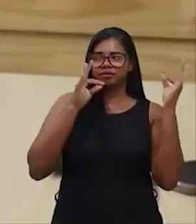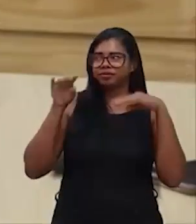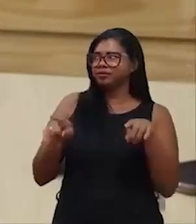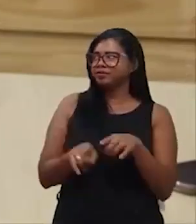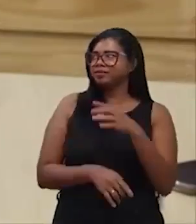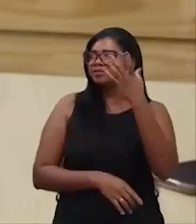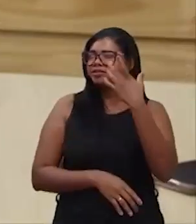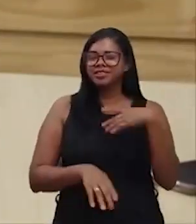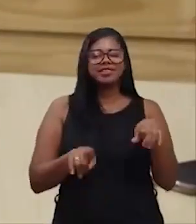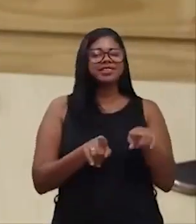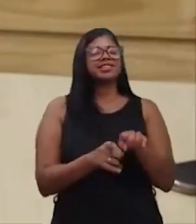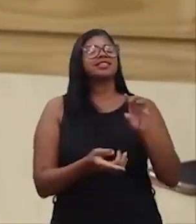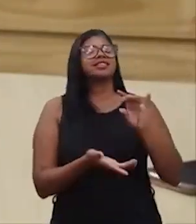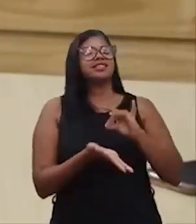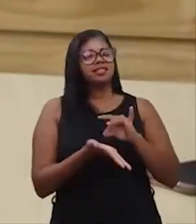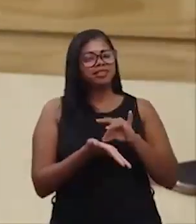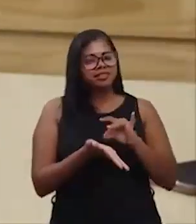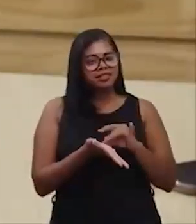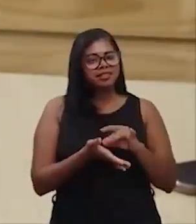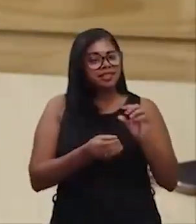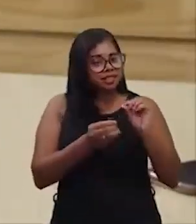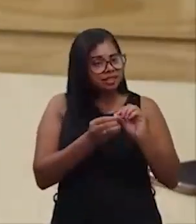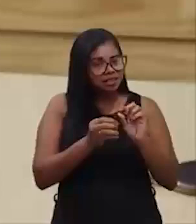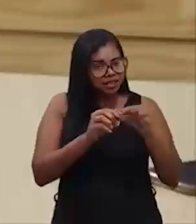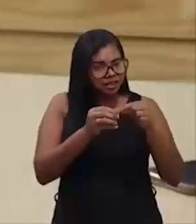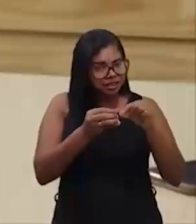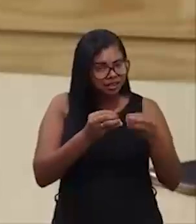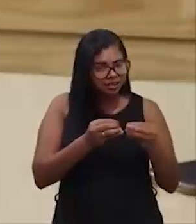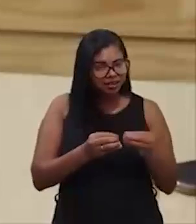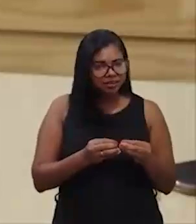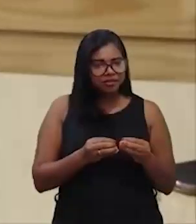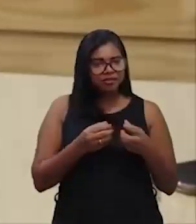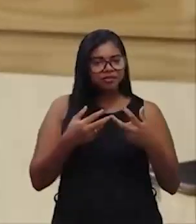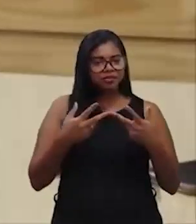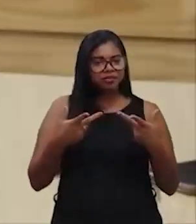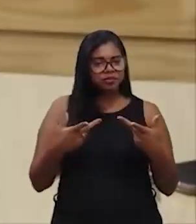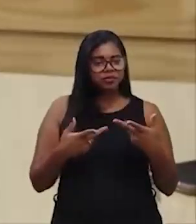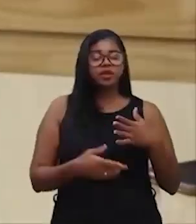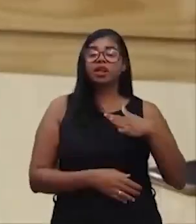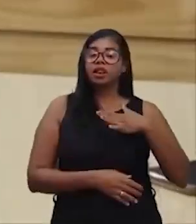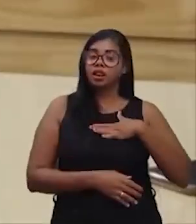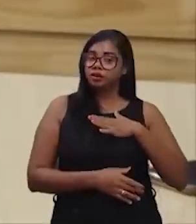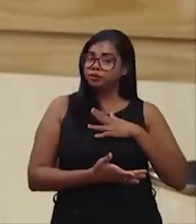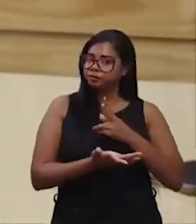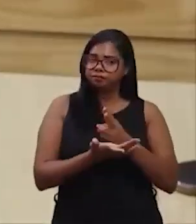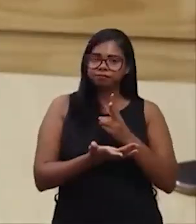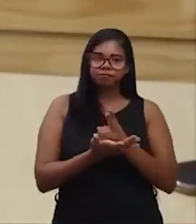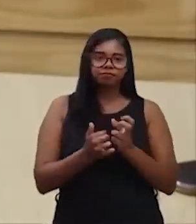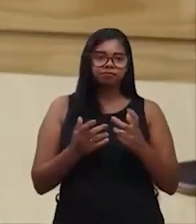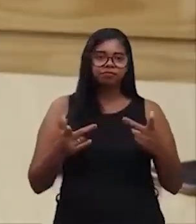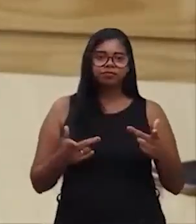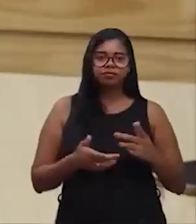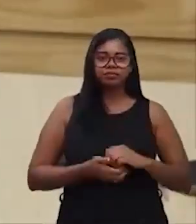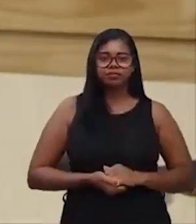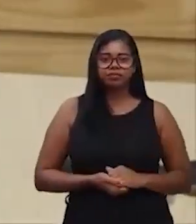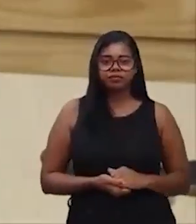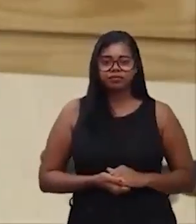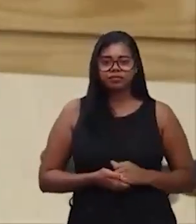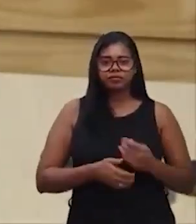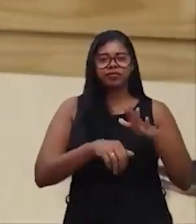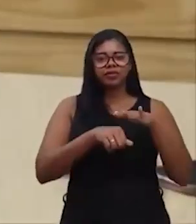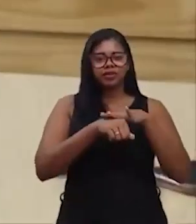a sério isso de fazer manual. É uma coisa que eu gosto bastante, sempre gostei desde criança. A